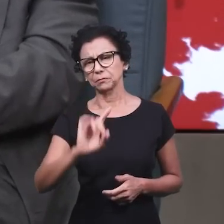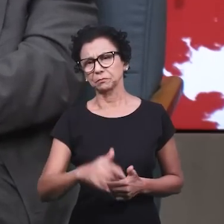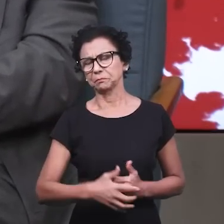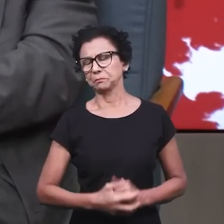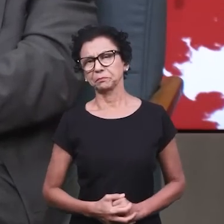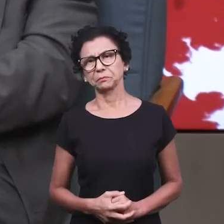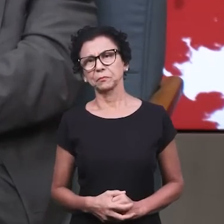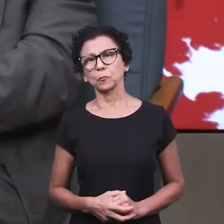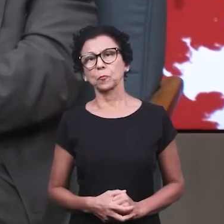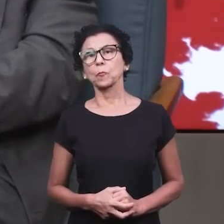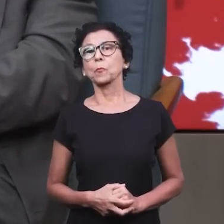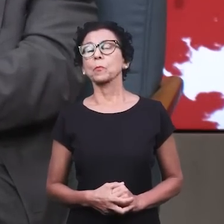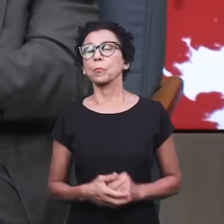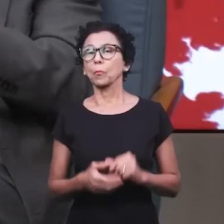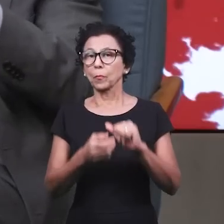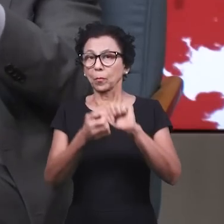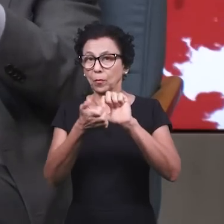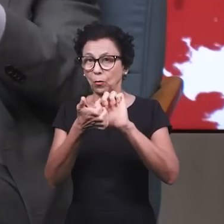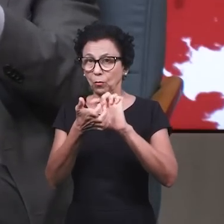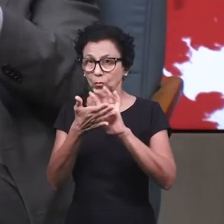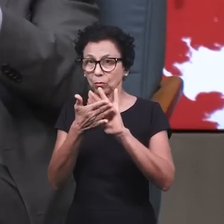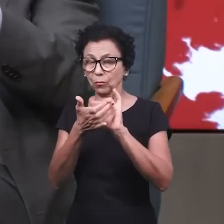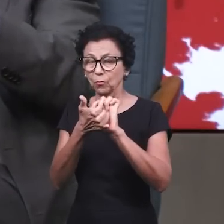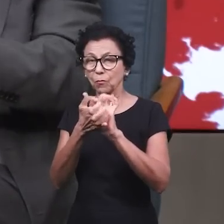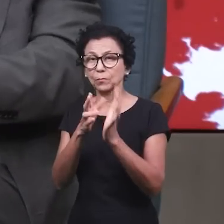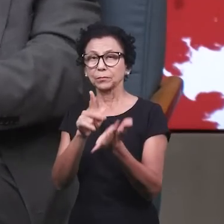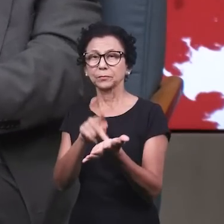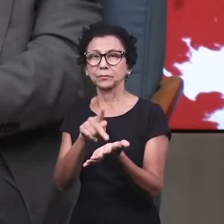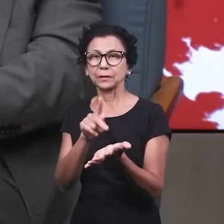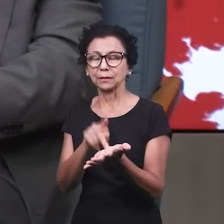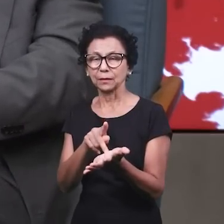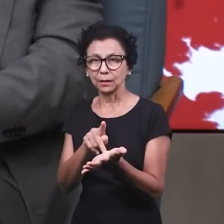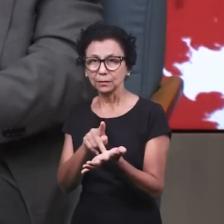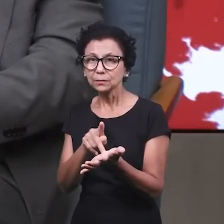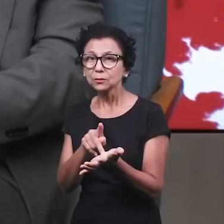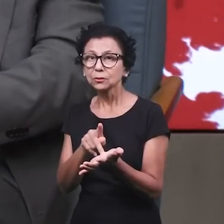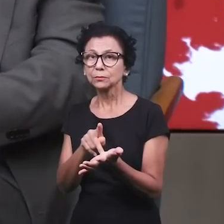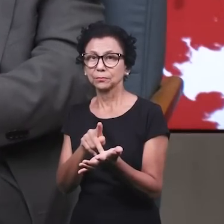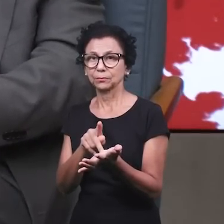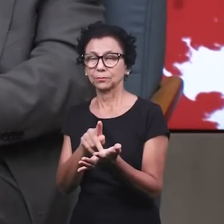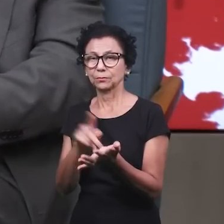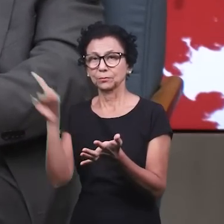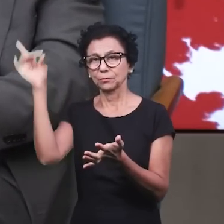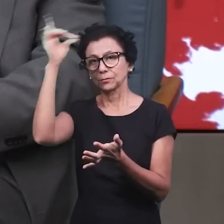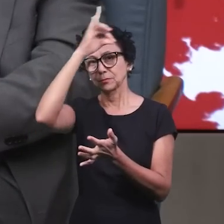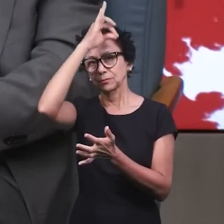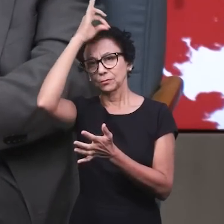Não. O louvor que move a graça,